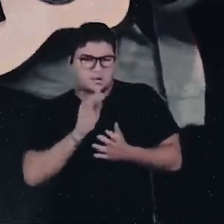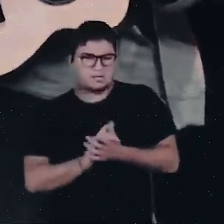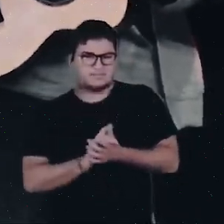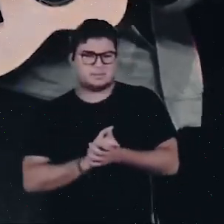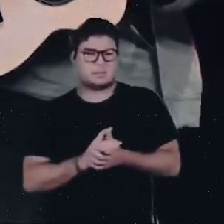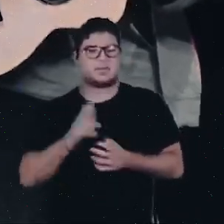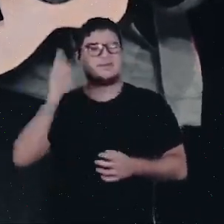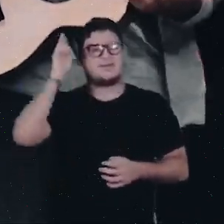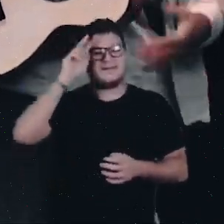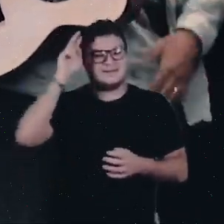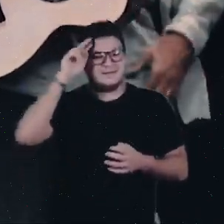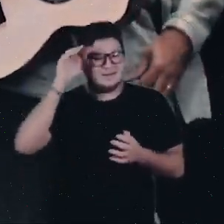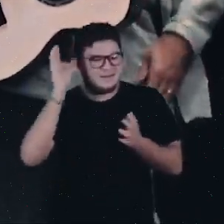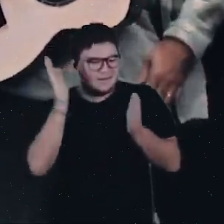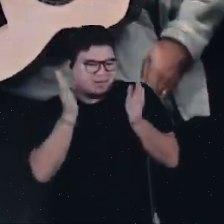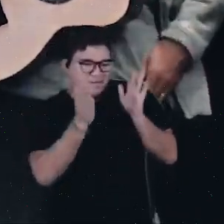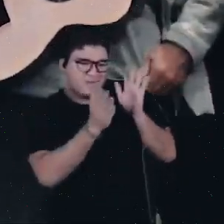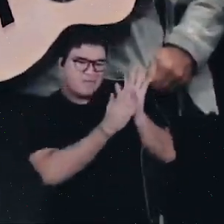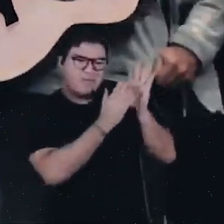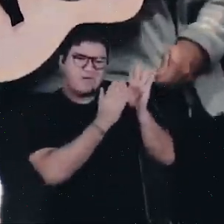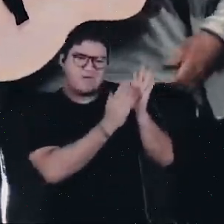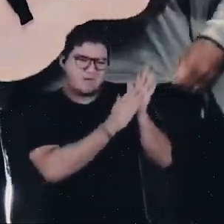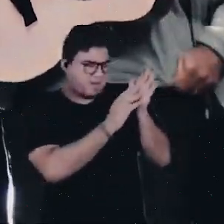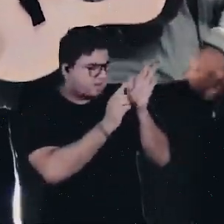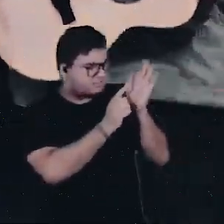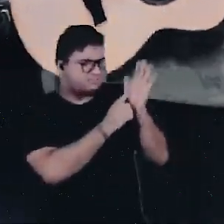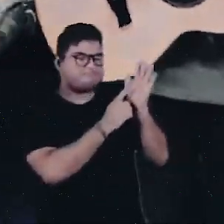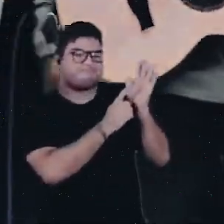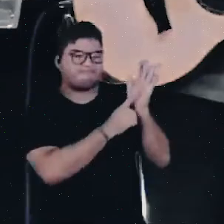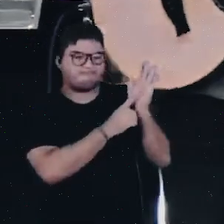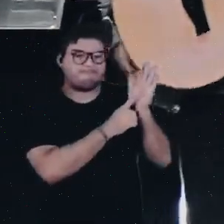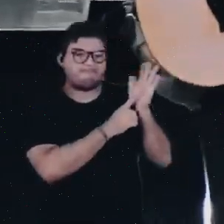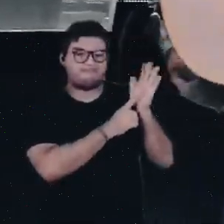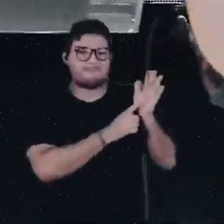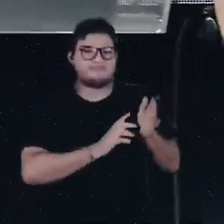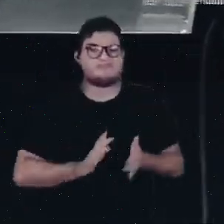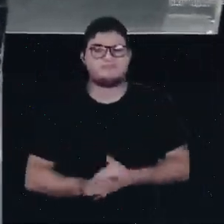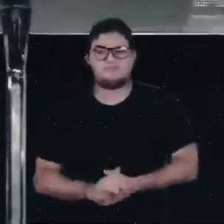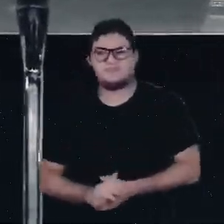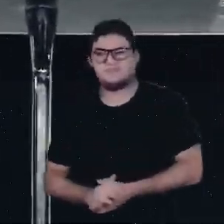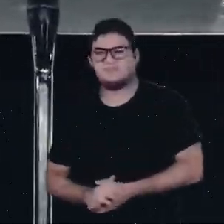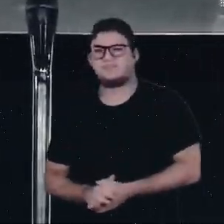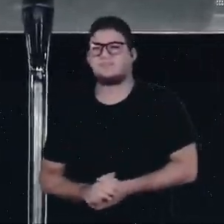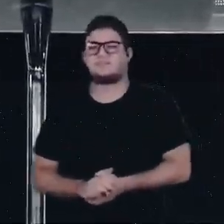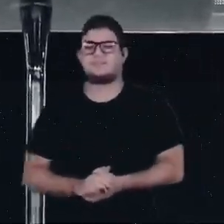você nas palmas das minhas mãos.